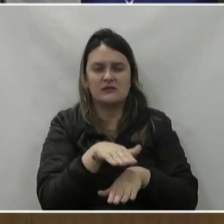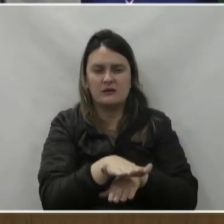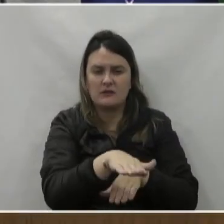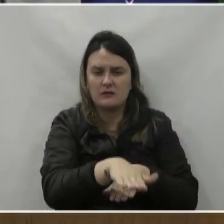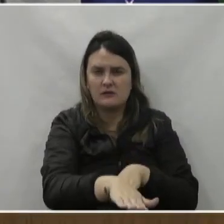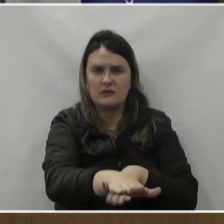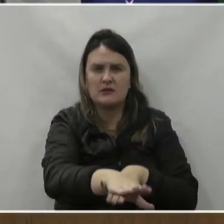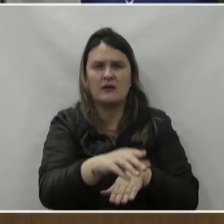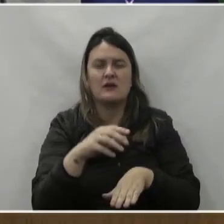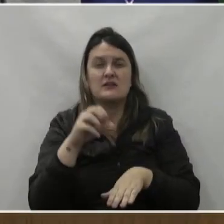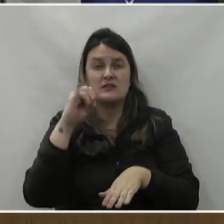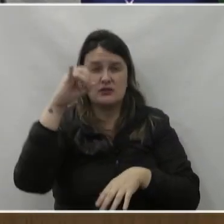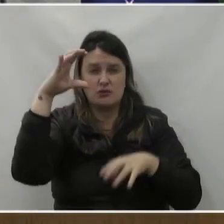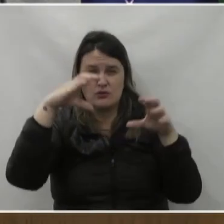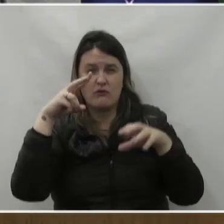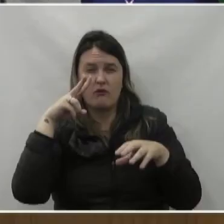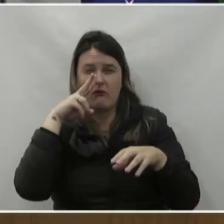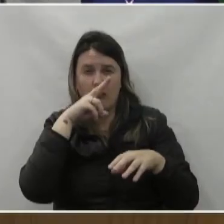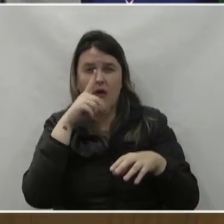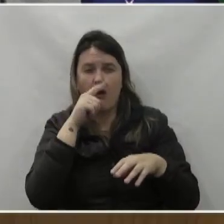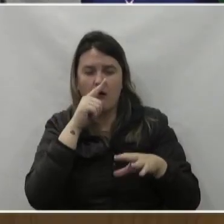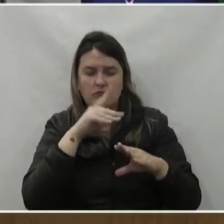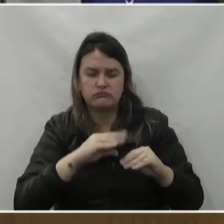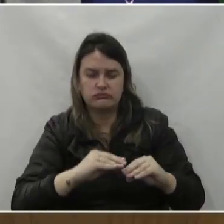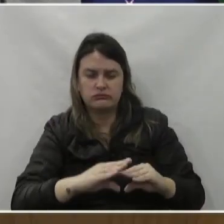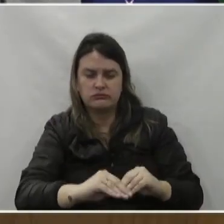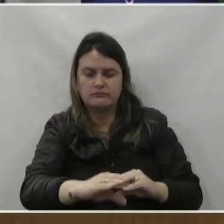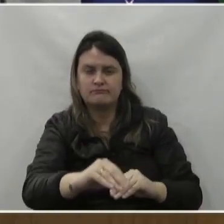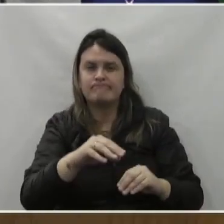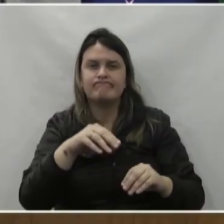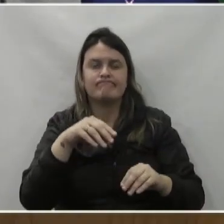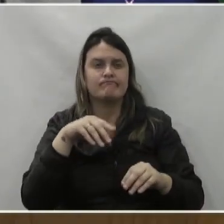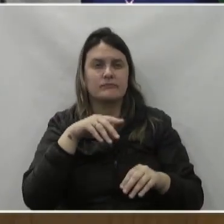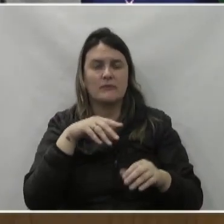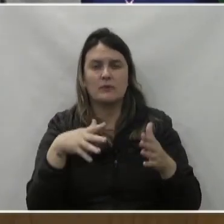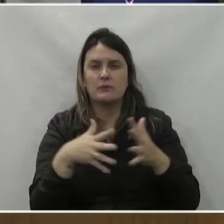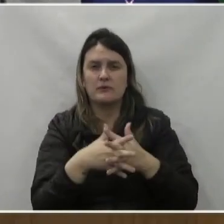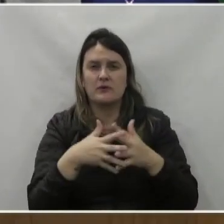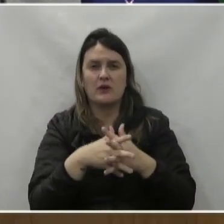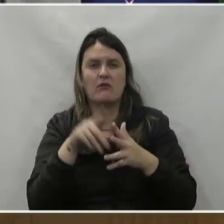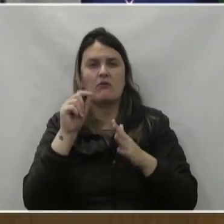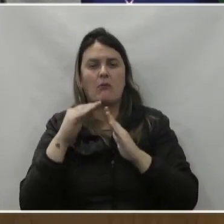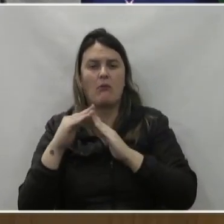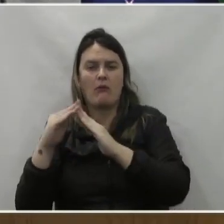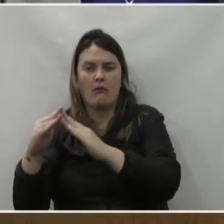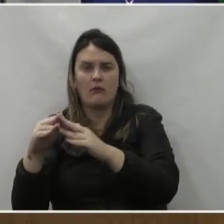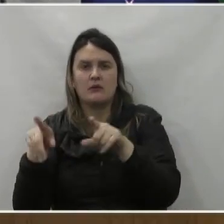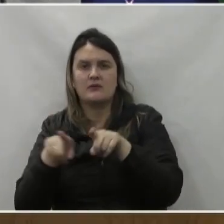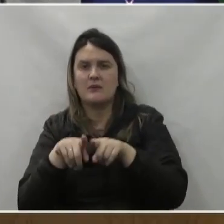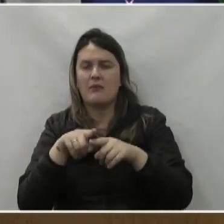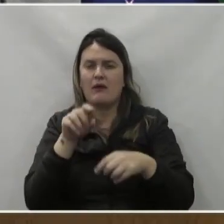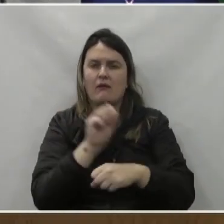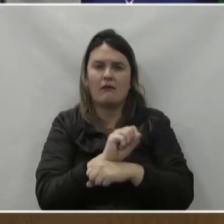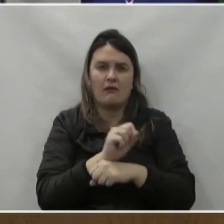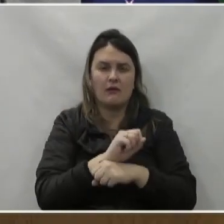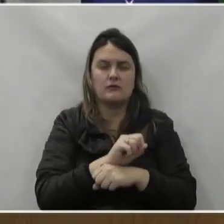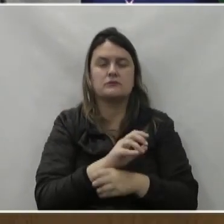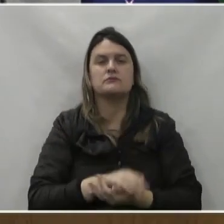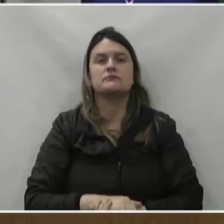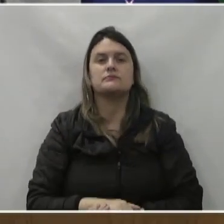e acúmulo de lama em dia chuvoso, o que causa transtornos aos moradores e veículos que circulam pelo